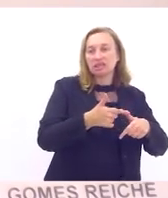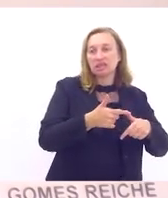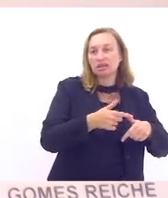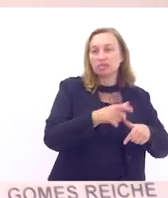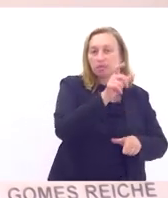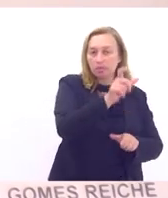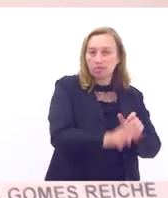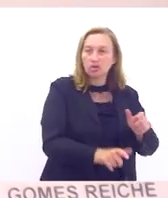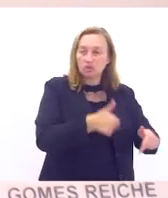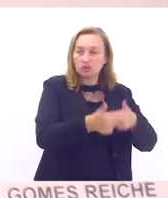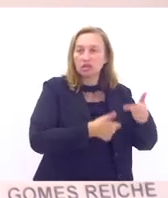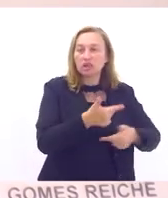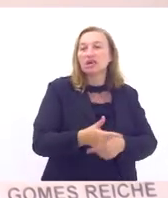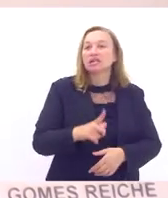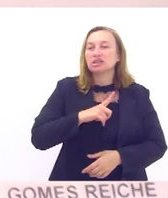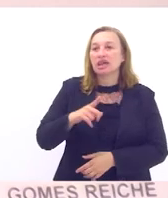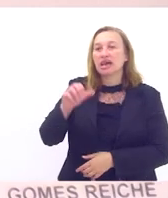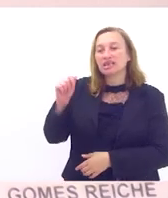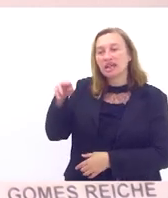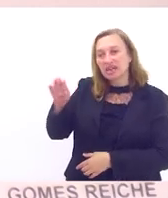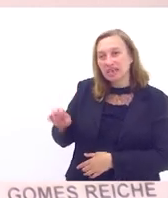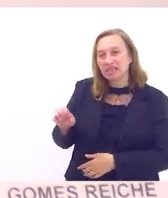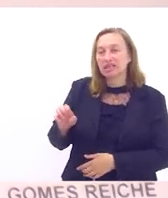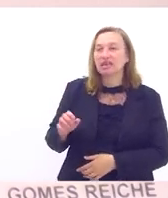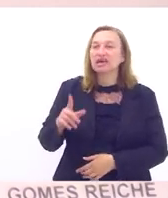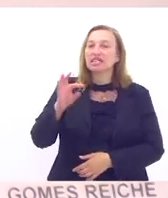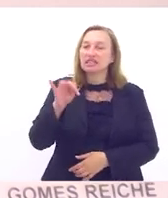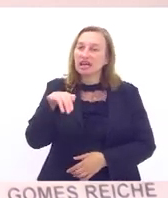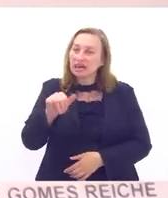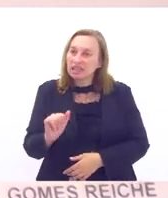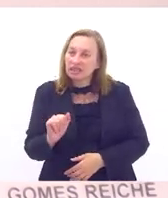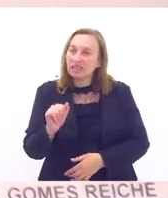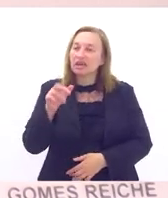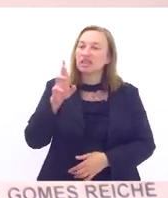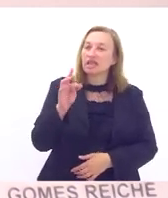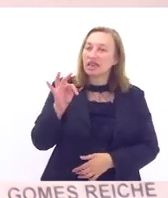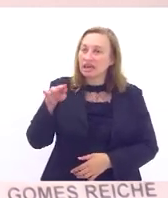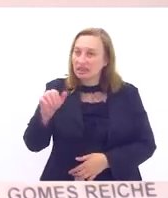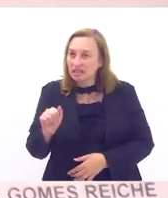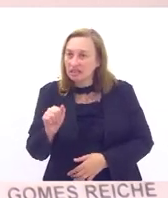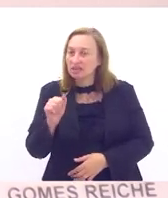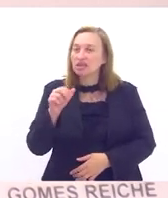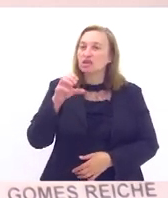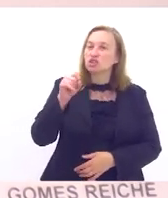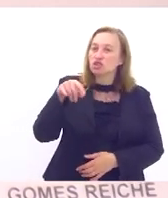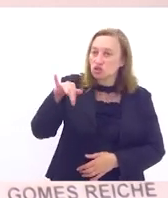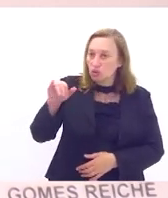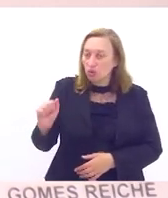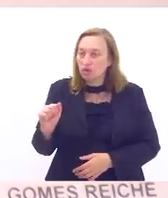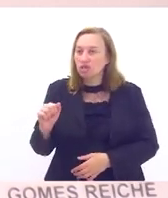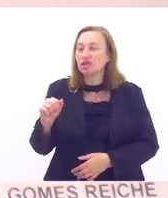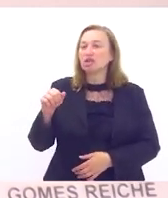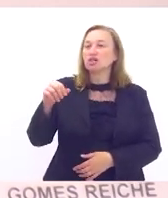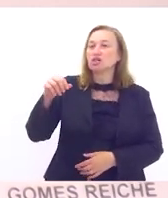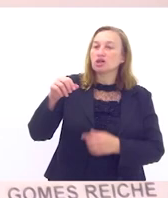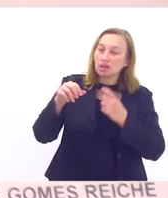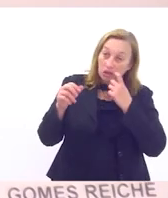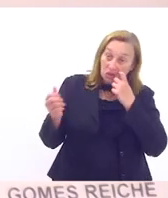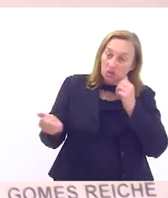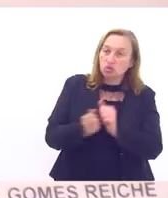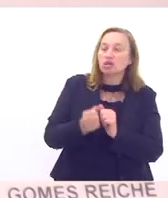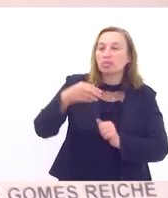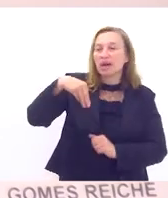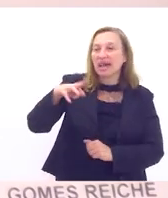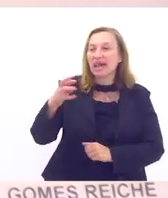representação aqui da Ana Leila de Jacutinga, Tânia do Cosmorama, Rita do Lins, Sônia, que é do Morro do Urubu, junto com a